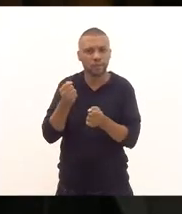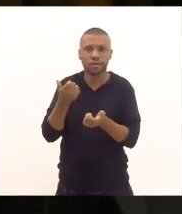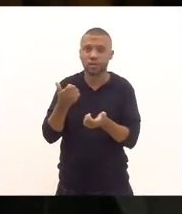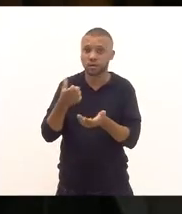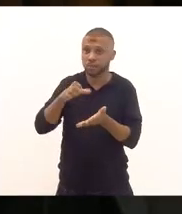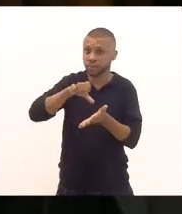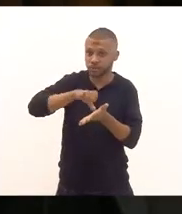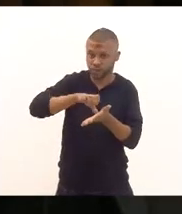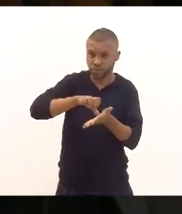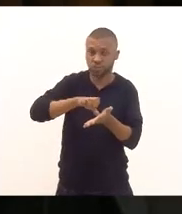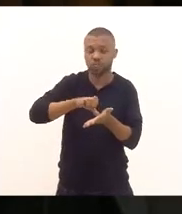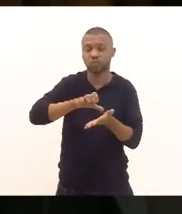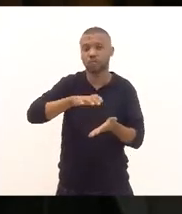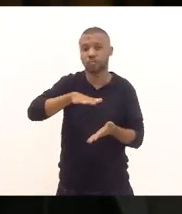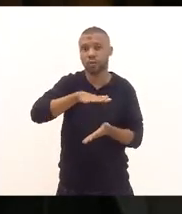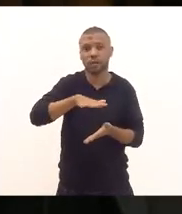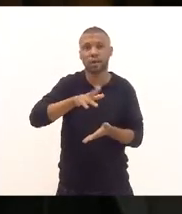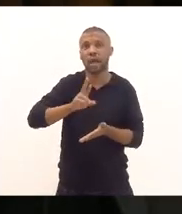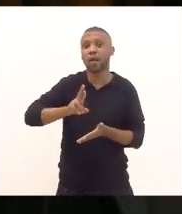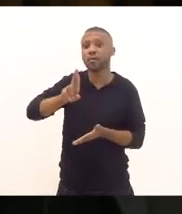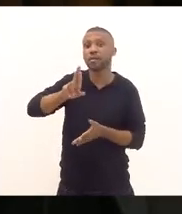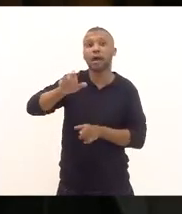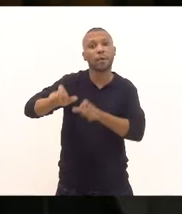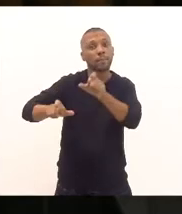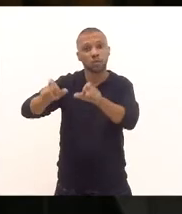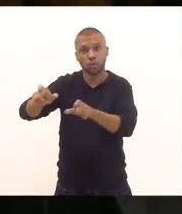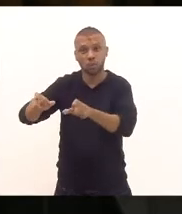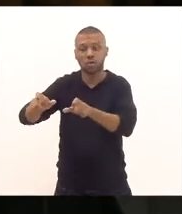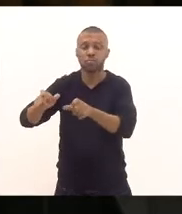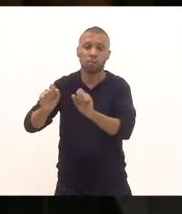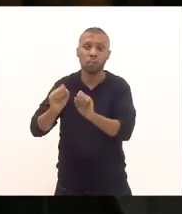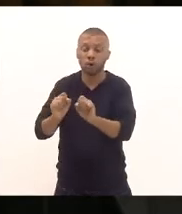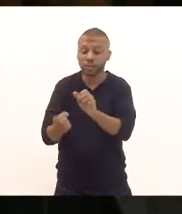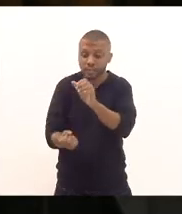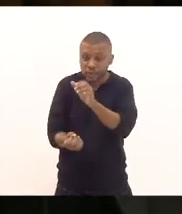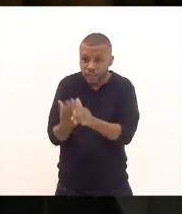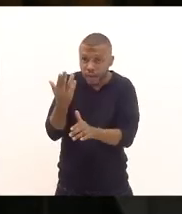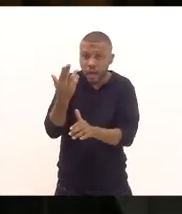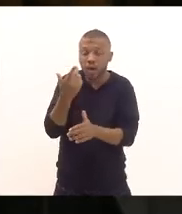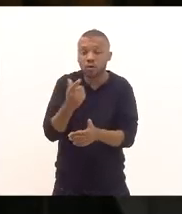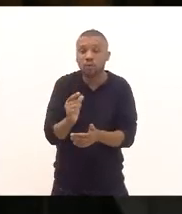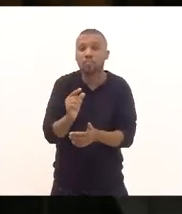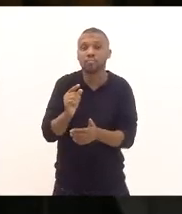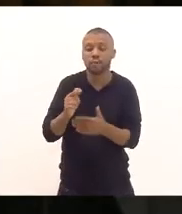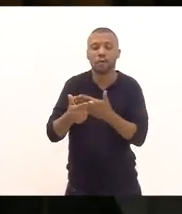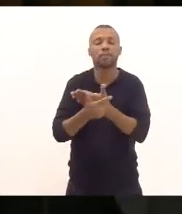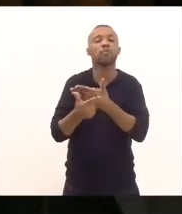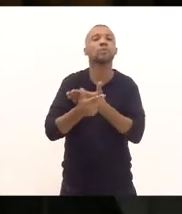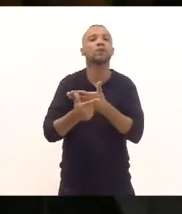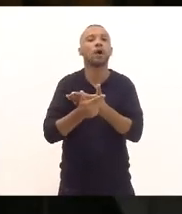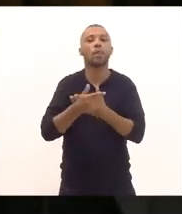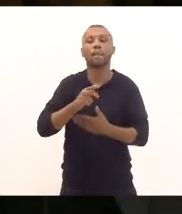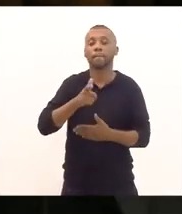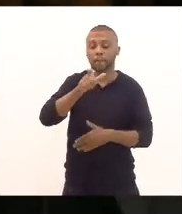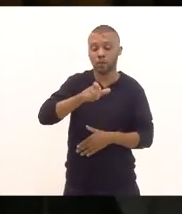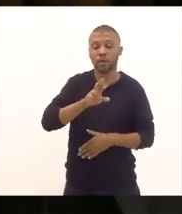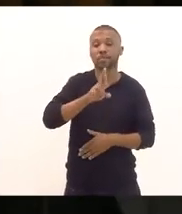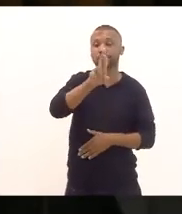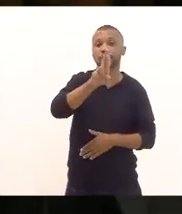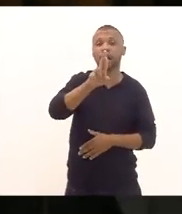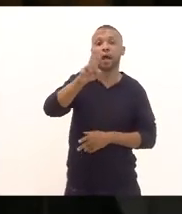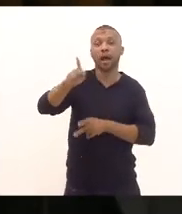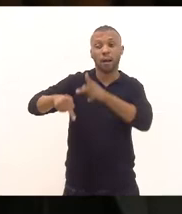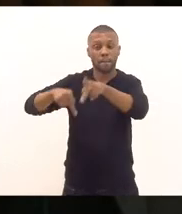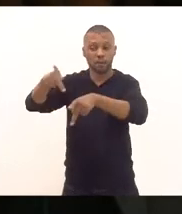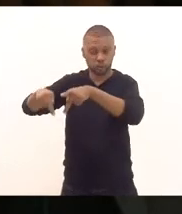alguém que represente usuário dos serviços a serem regulados não é mesmo Deputado dos Paulo Então esse é apenas um